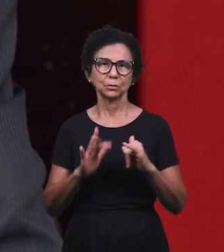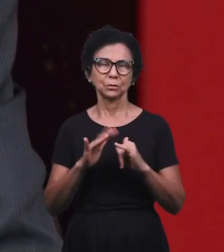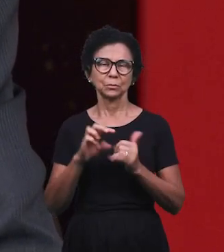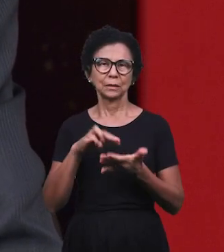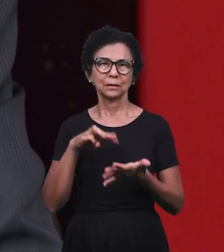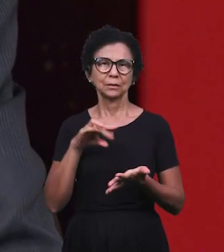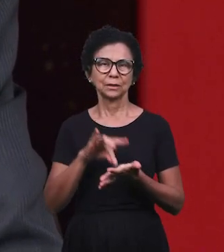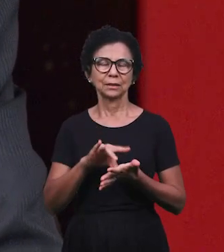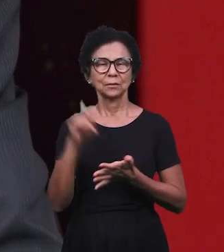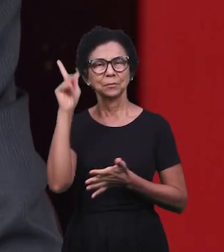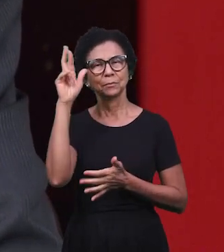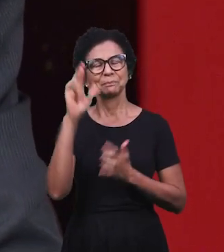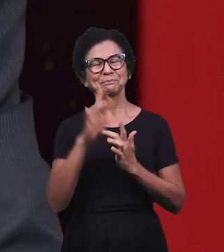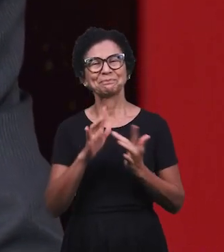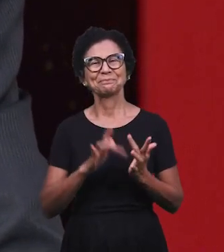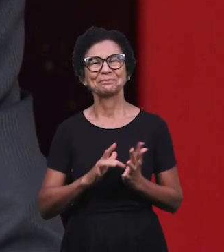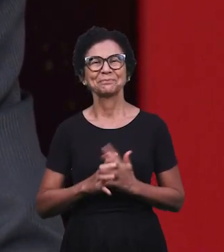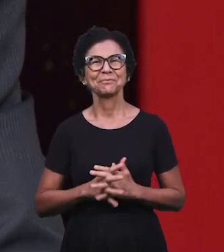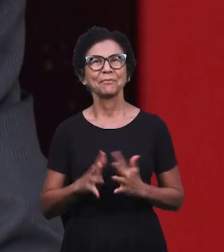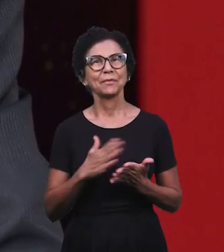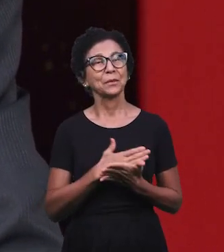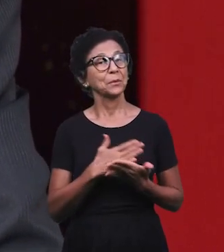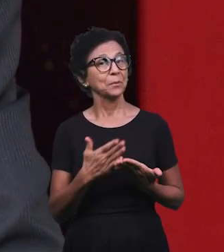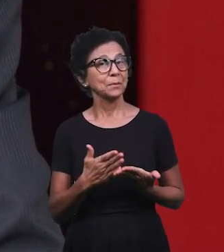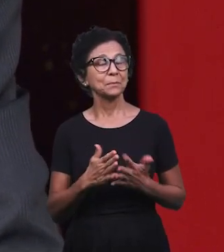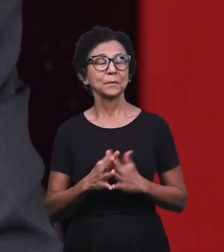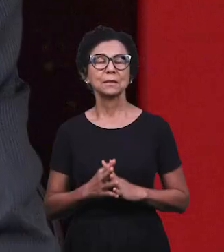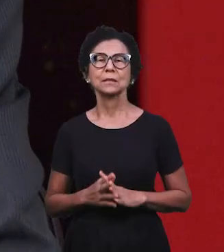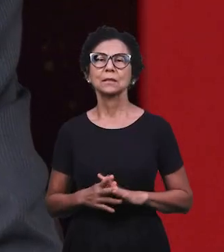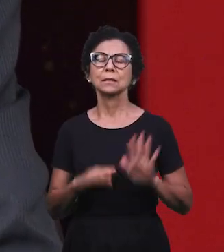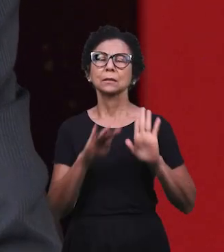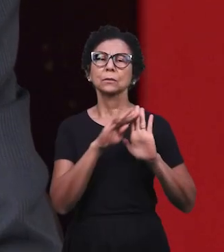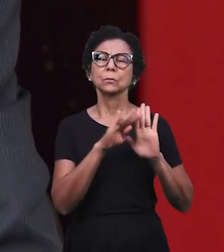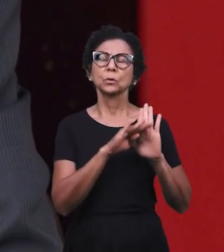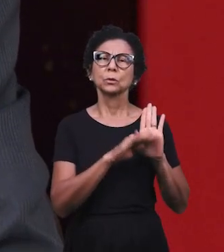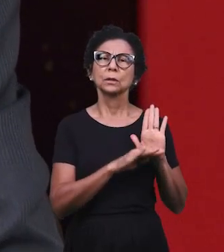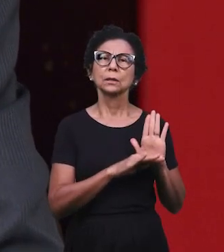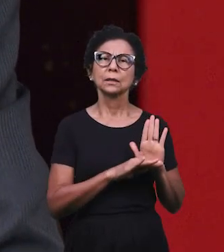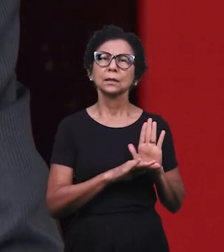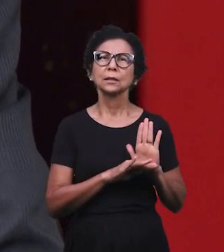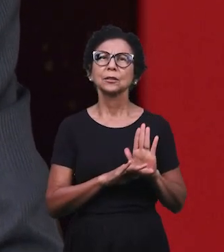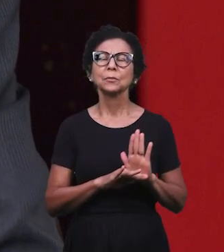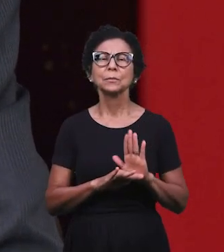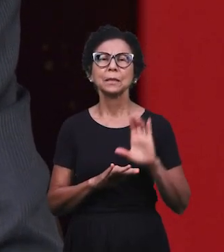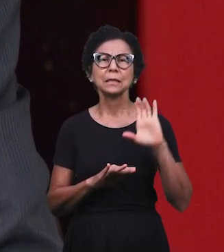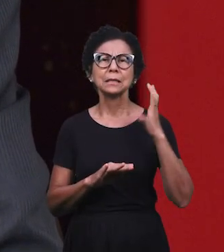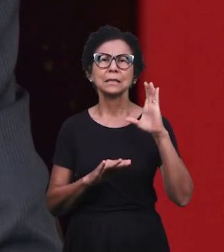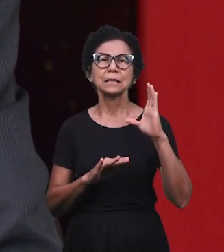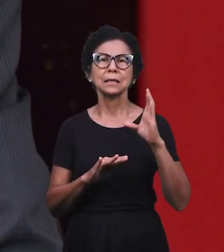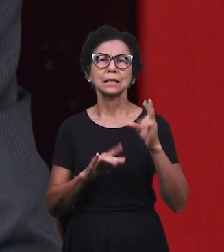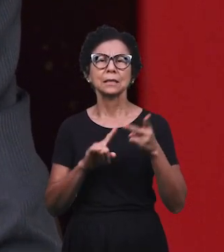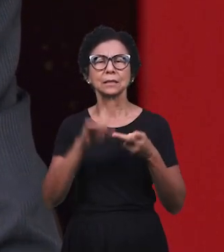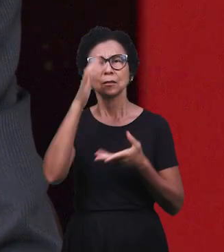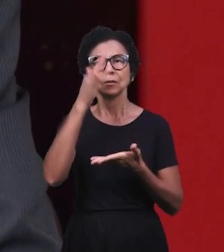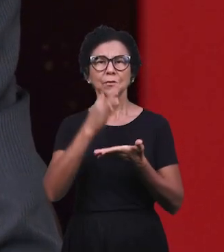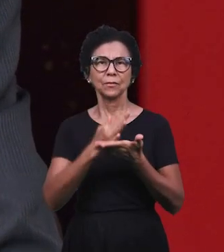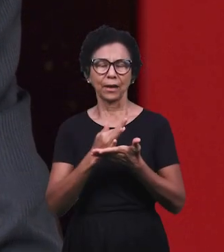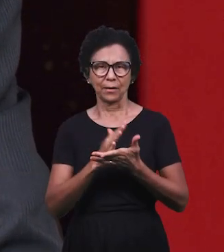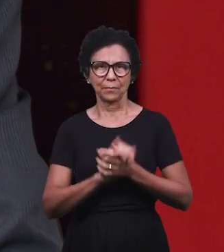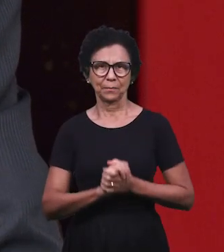Senhor Jesus. Nós estamos iniciando aqui mais um episódio do programa Ciência e Fé da Igreja Cristã